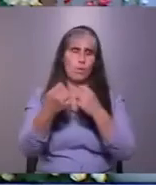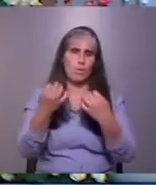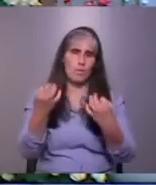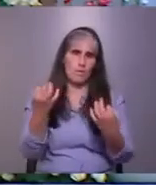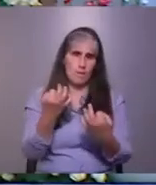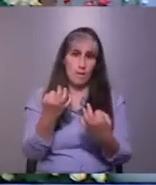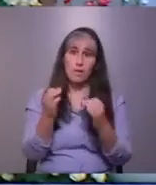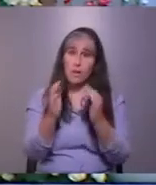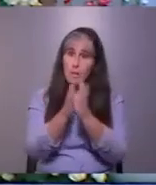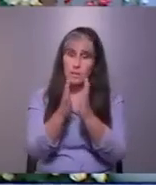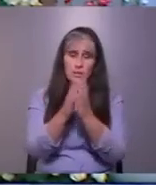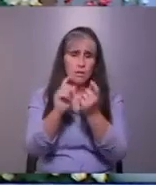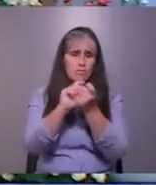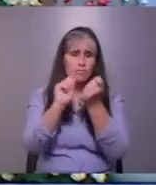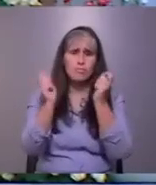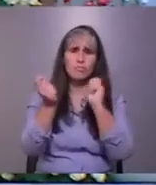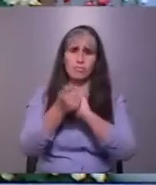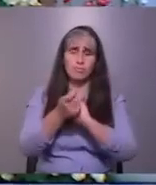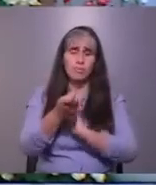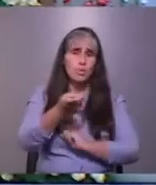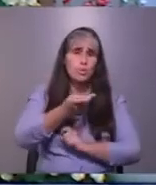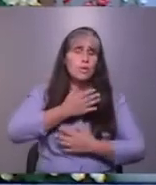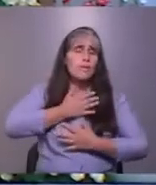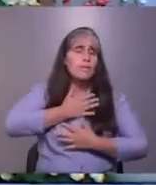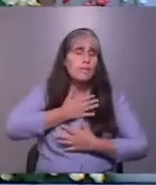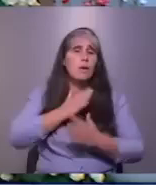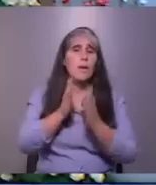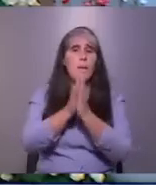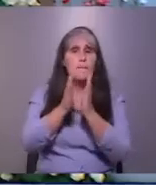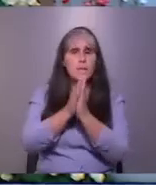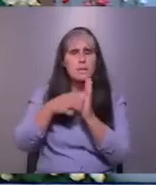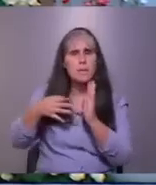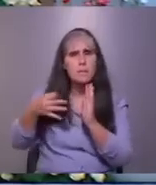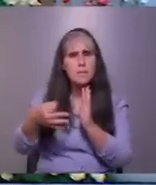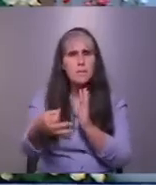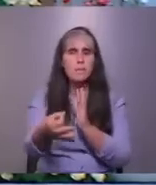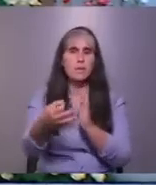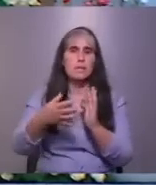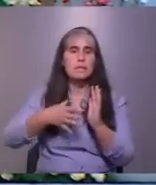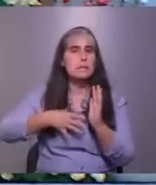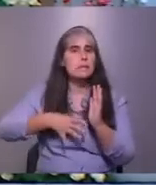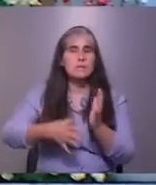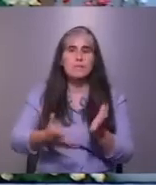transformadas pela Eucaristia que amavam e que desejavam ardentemente.